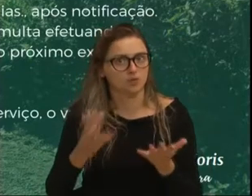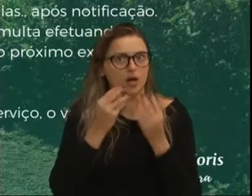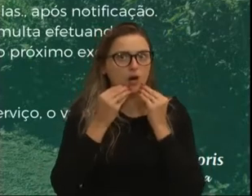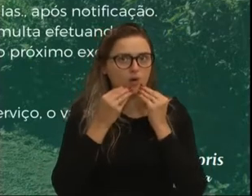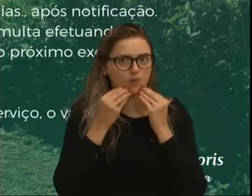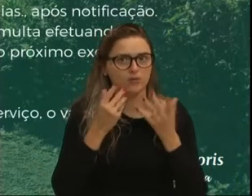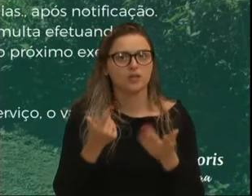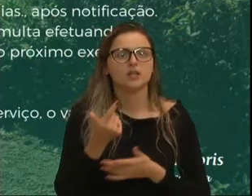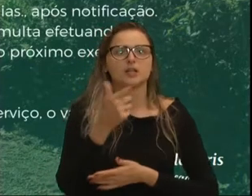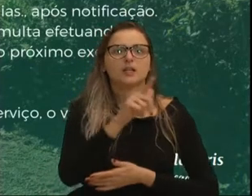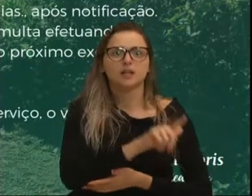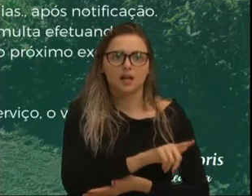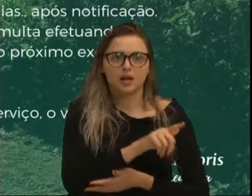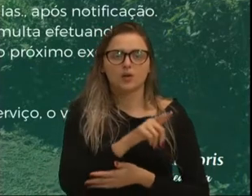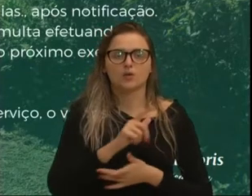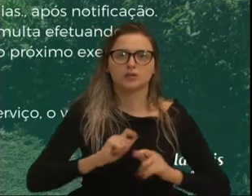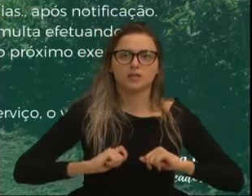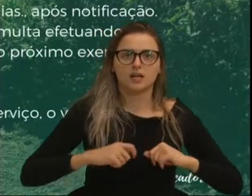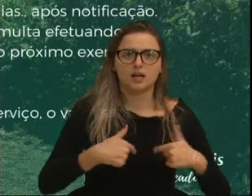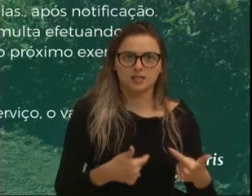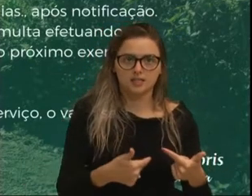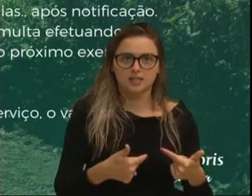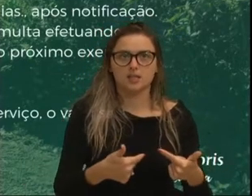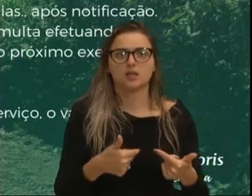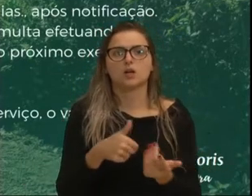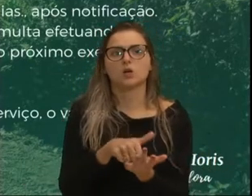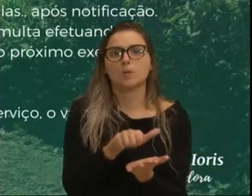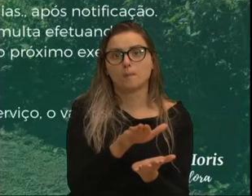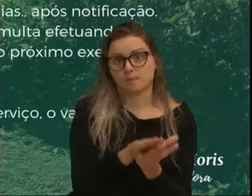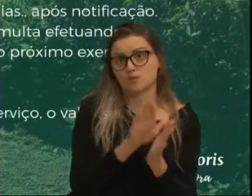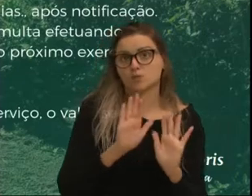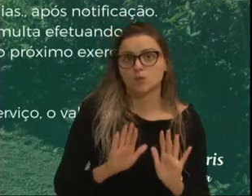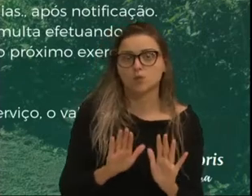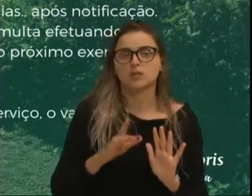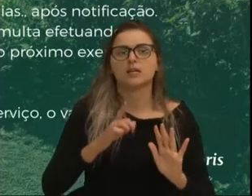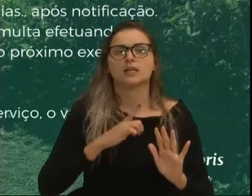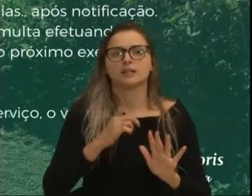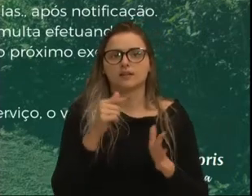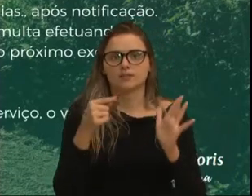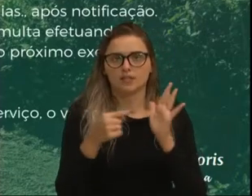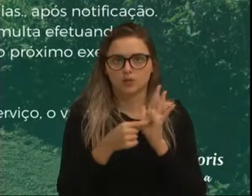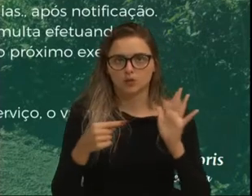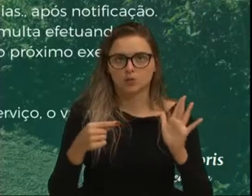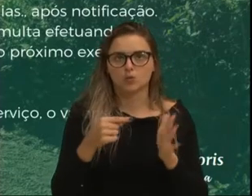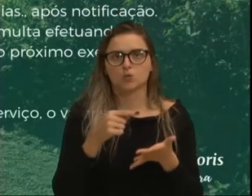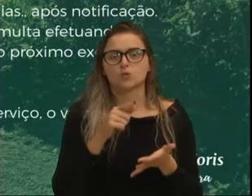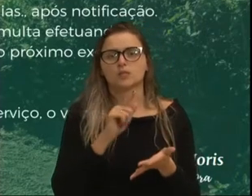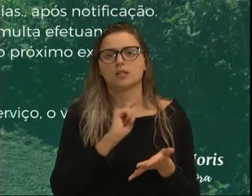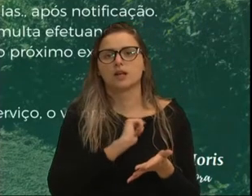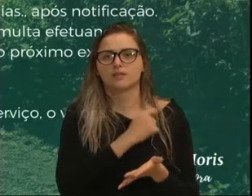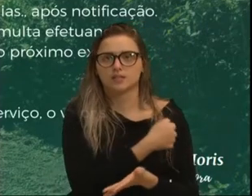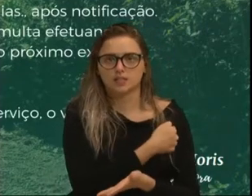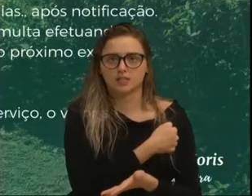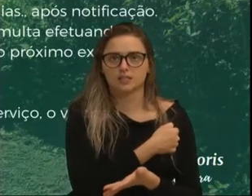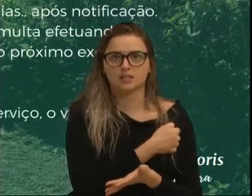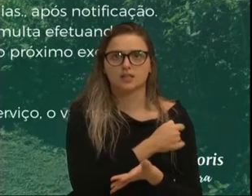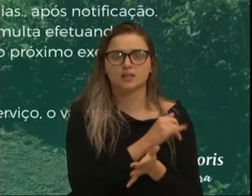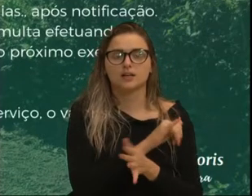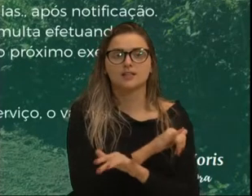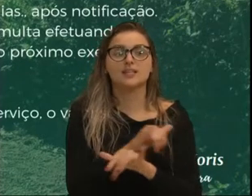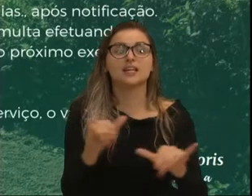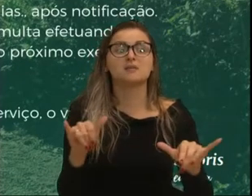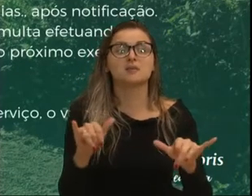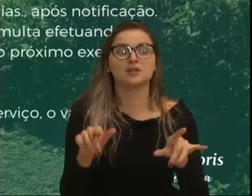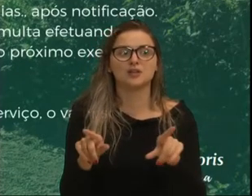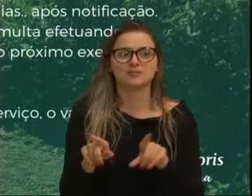ação punitiva seria, houve a denúncia, a fiscalização, a notificação, deu 10